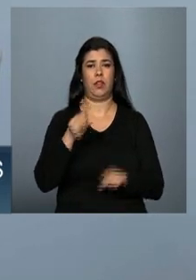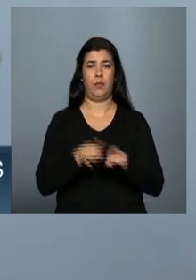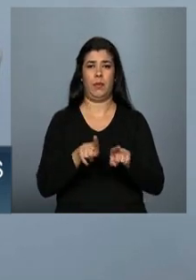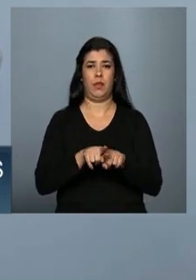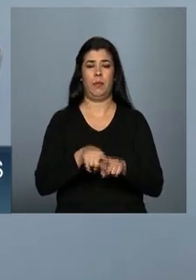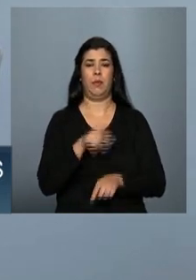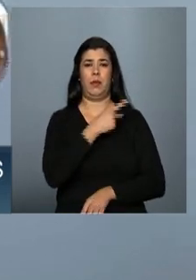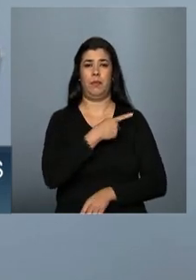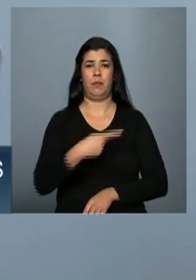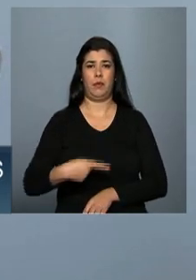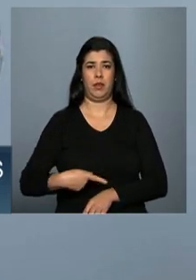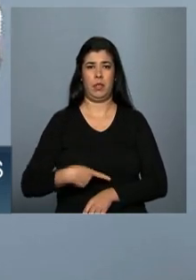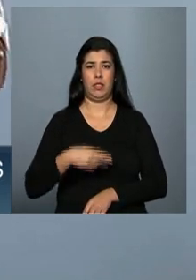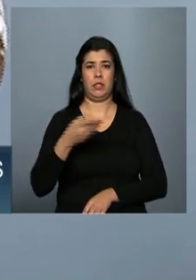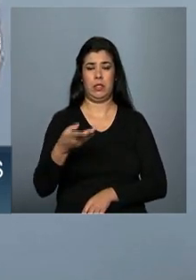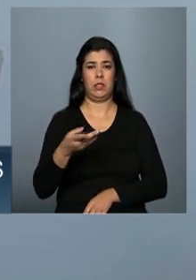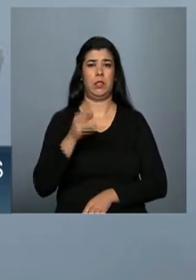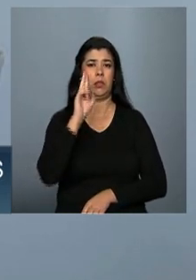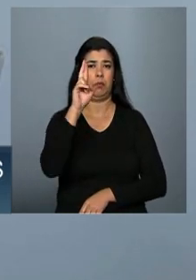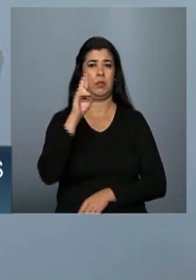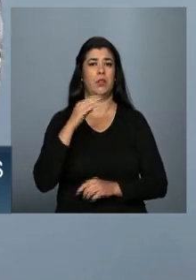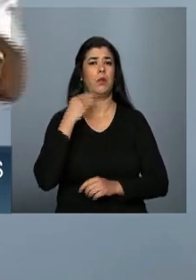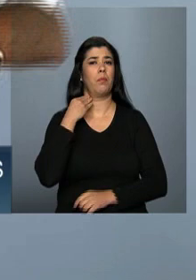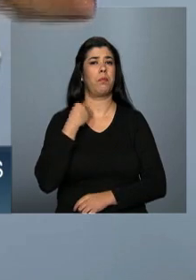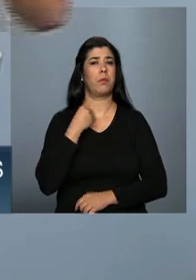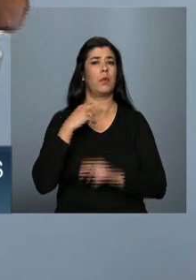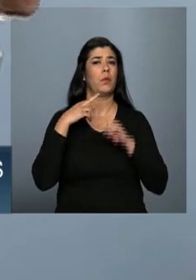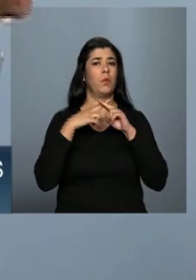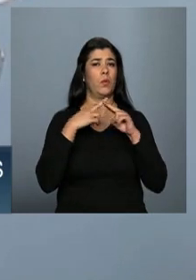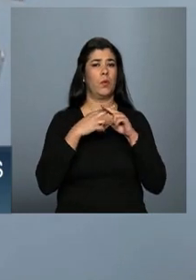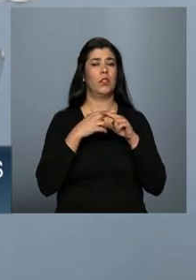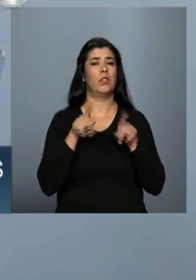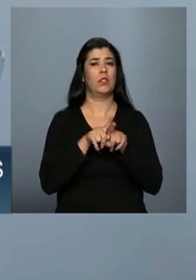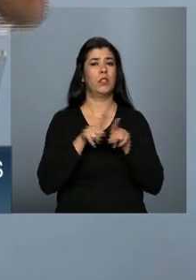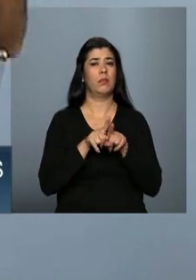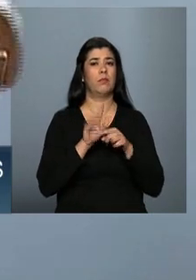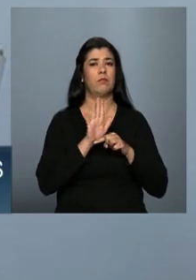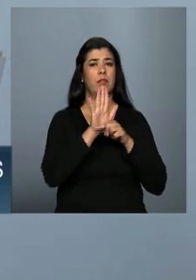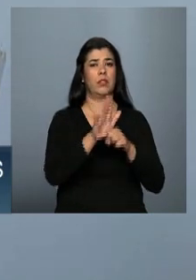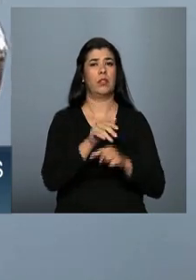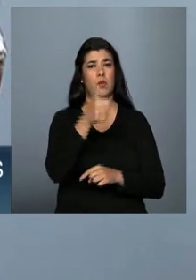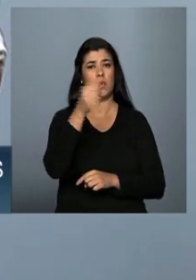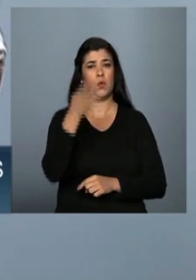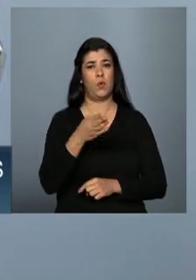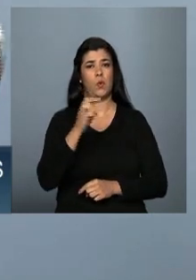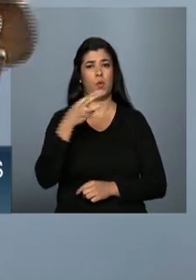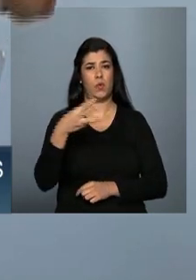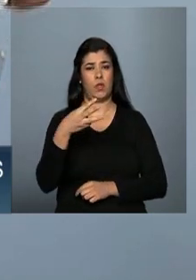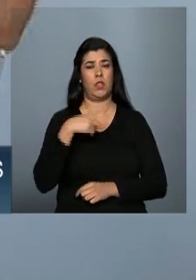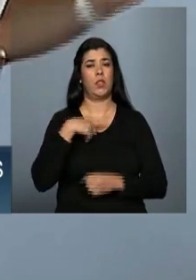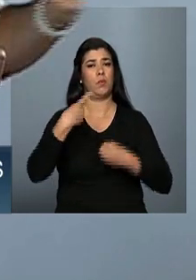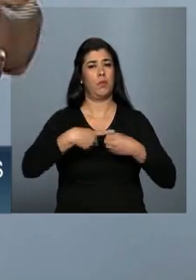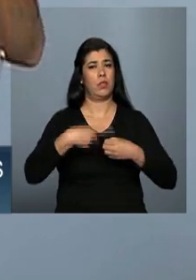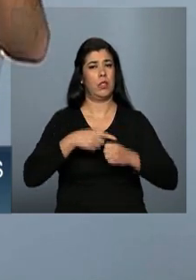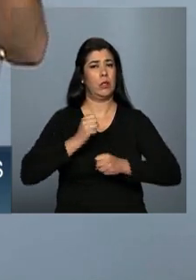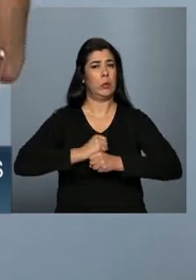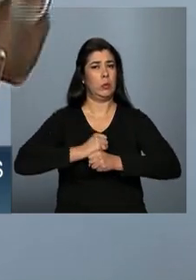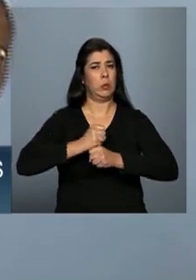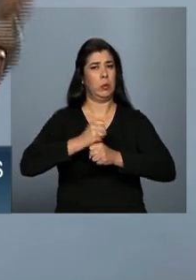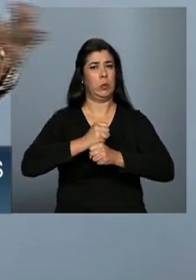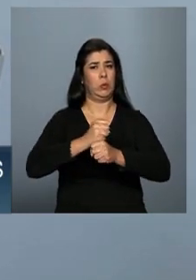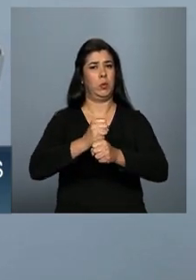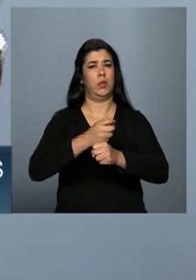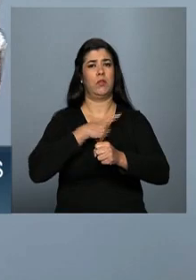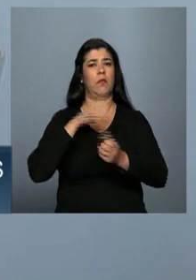Econômica Federal, permitiu que a gente atendesse quase um terço dessa demanda da cidade do Rio de Janeiro, depois de décadas